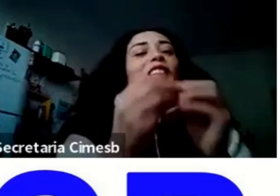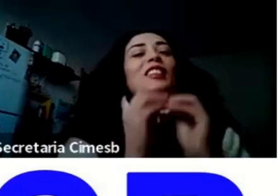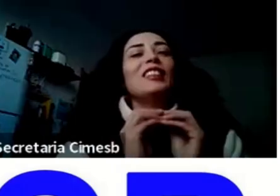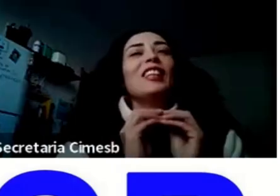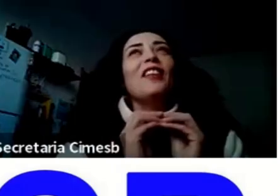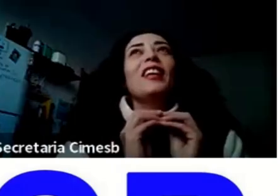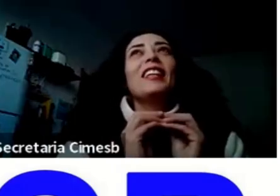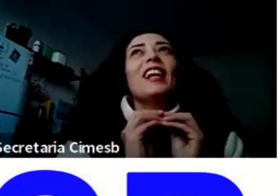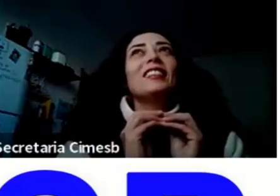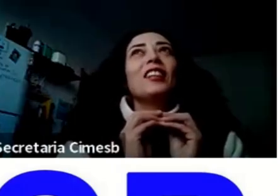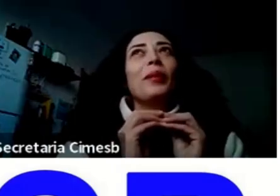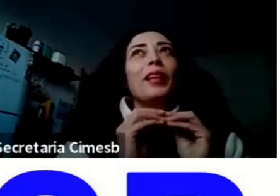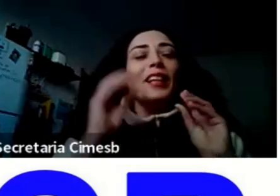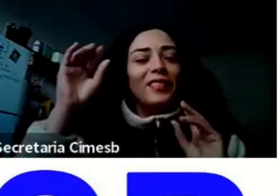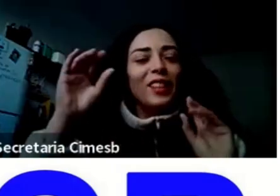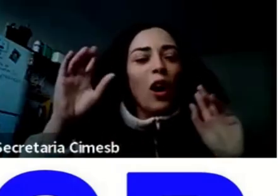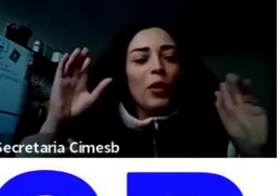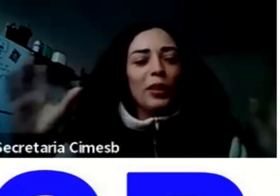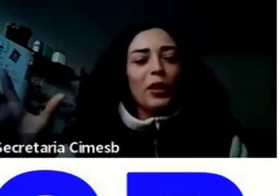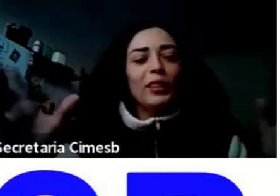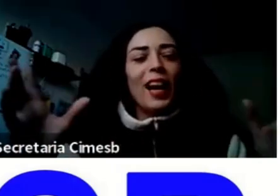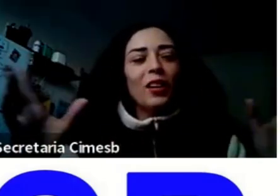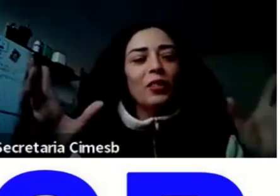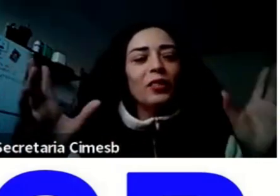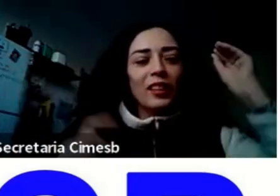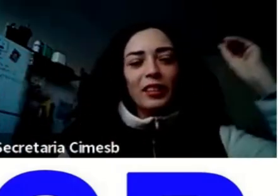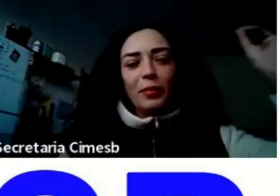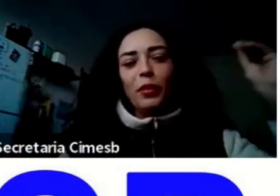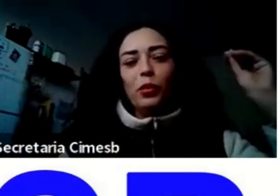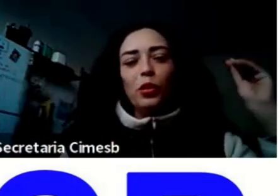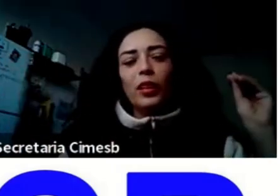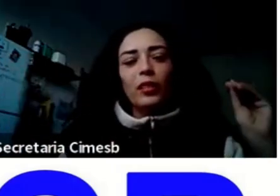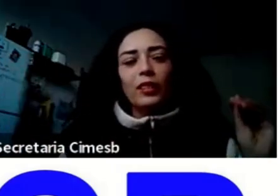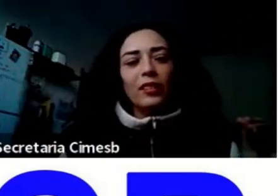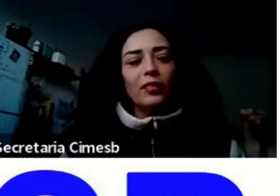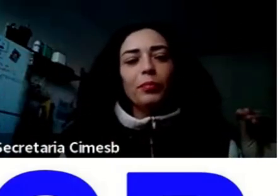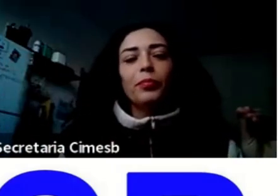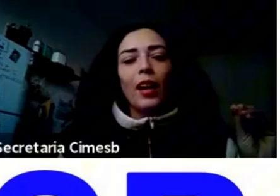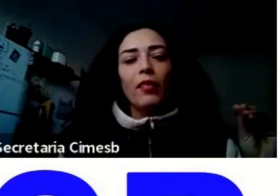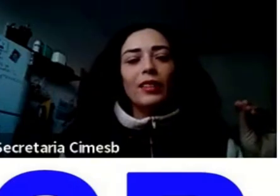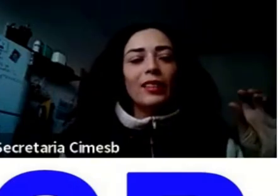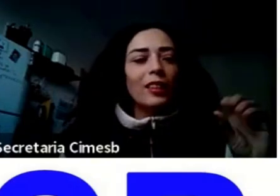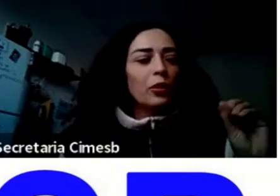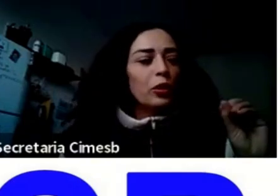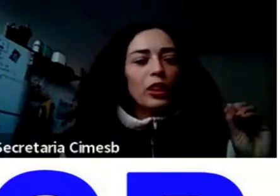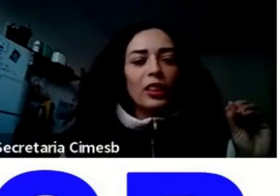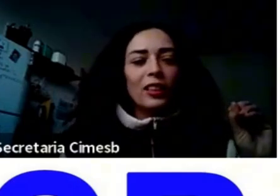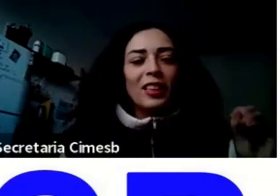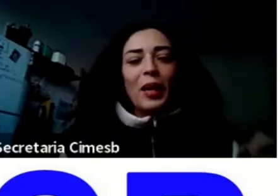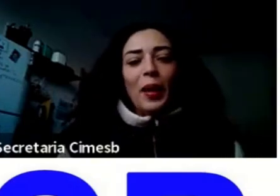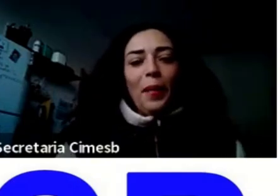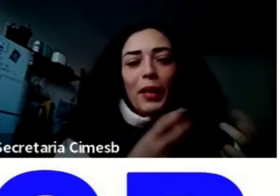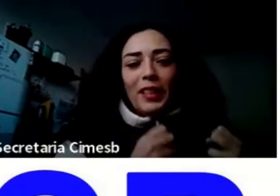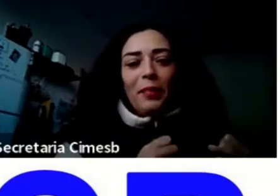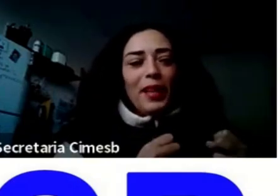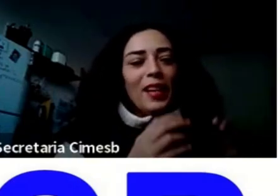exercício de avaliar assim, ó, peraí, ao meu redor tá acontecendo esse barulho, tá acontecendo... É um exercício